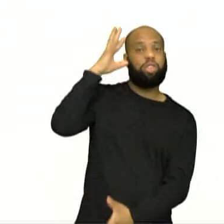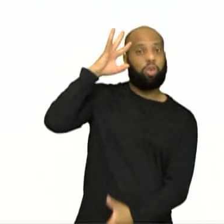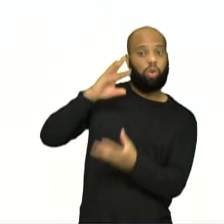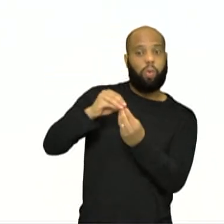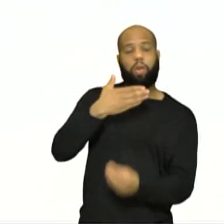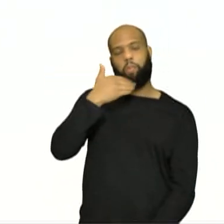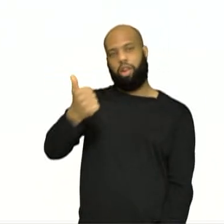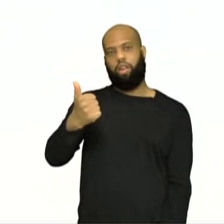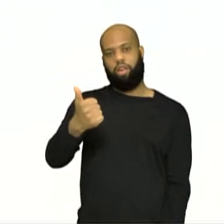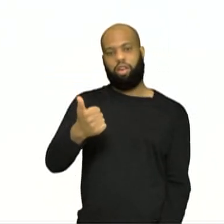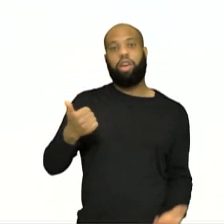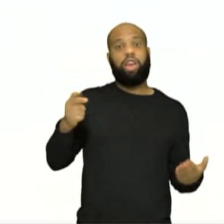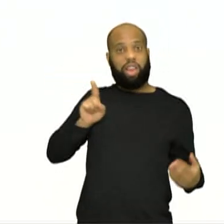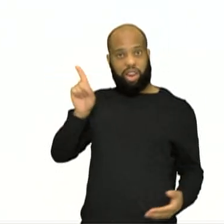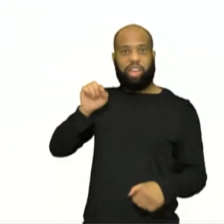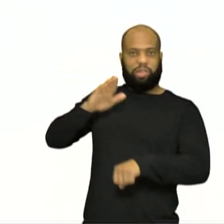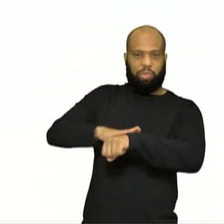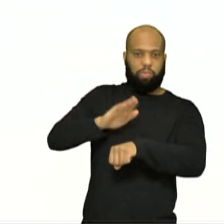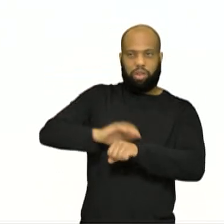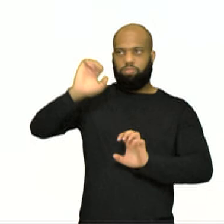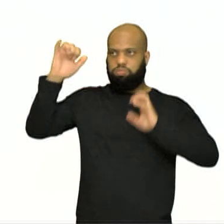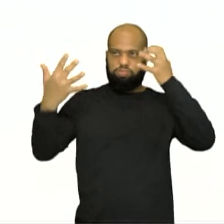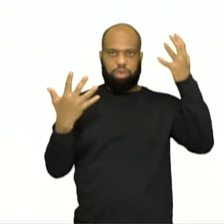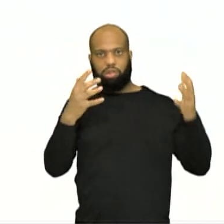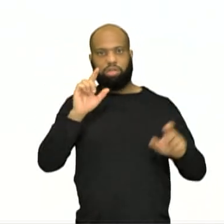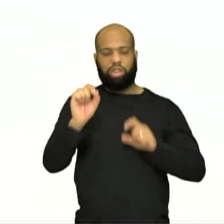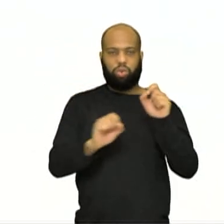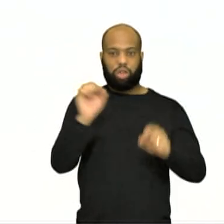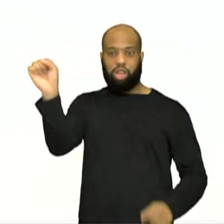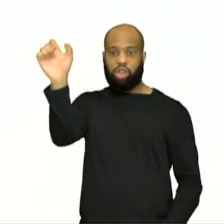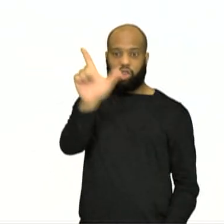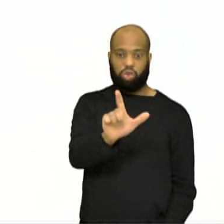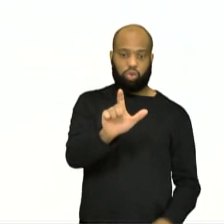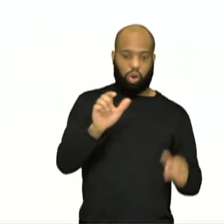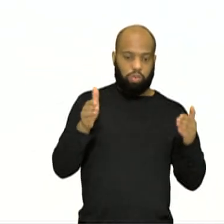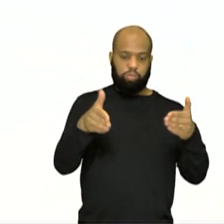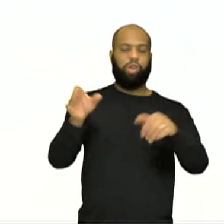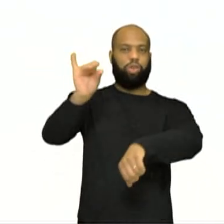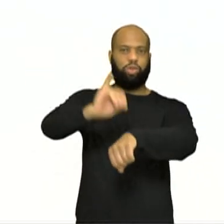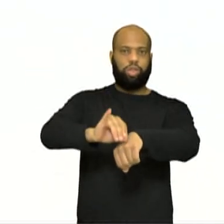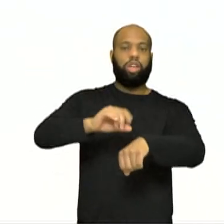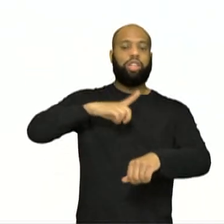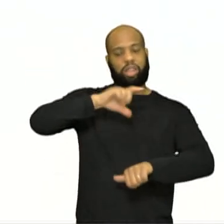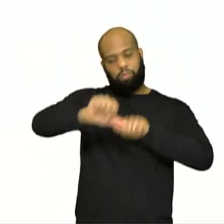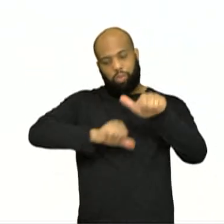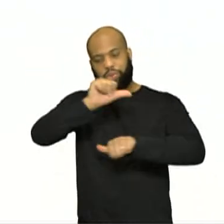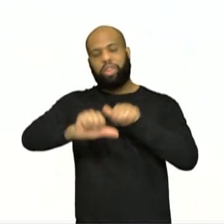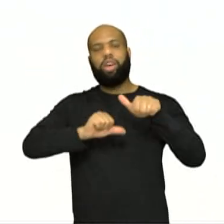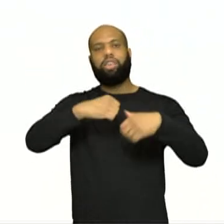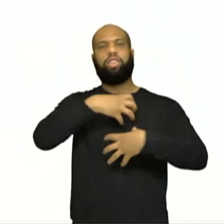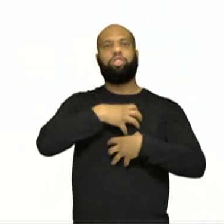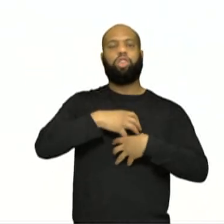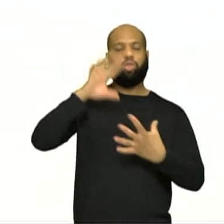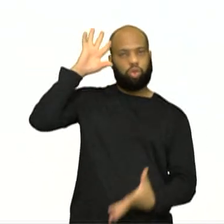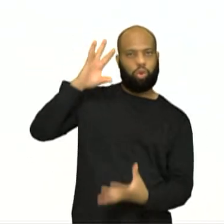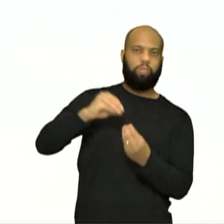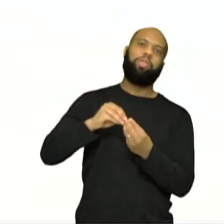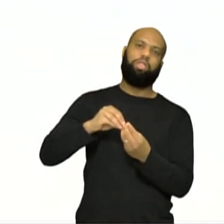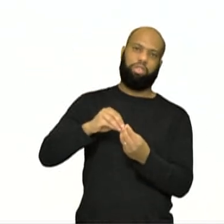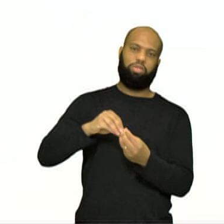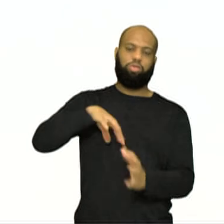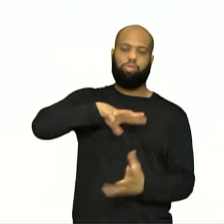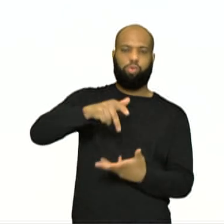que nesse momento que acontece o heliocentrismo, existe uma reviravolta na forma de compreender o mundo. Por isso nós chamamos